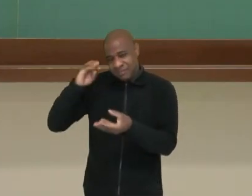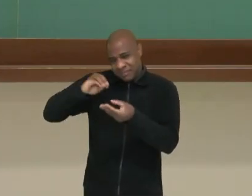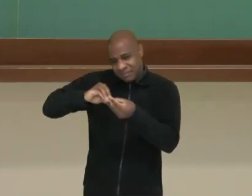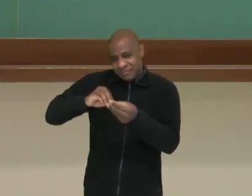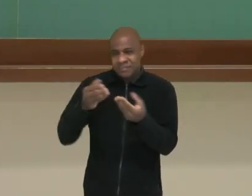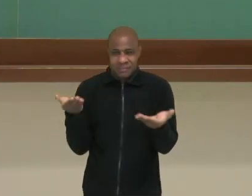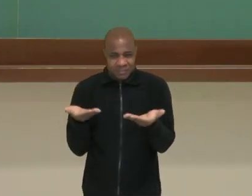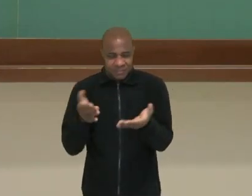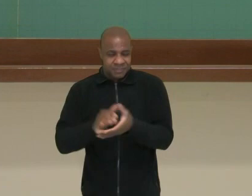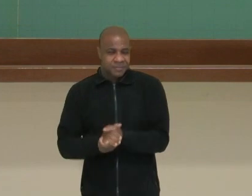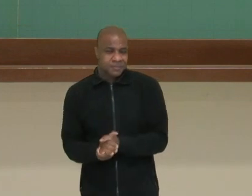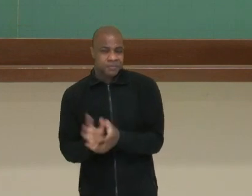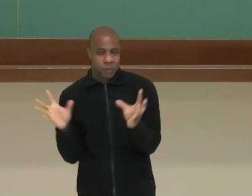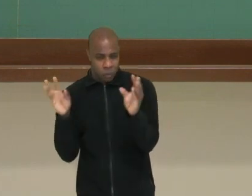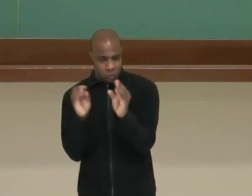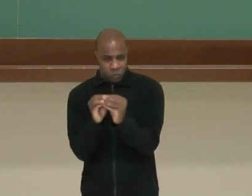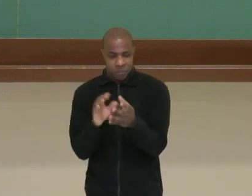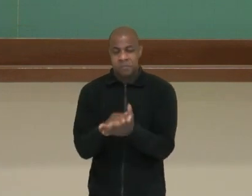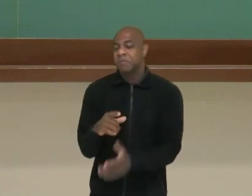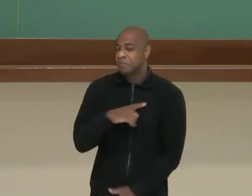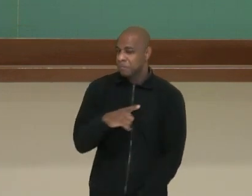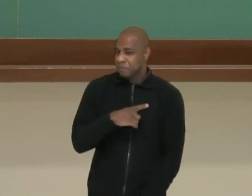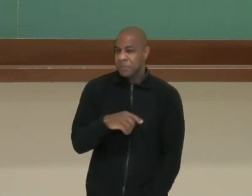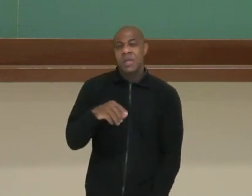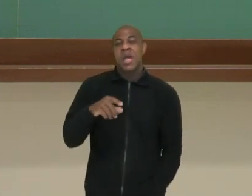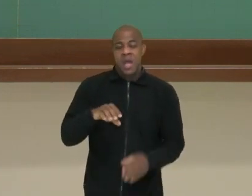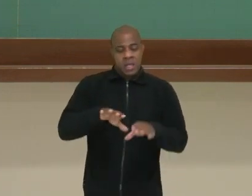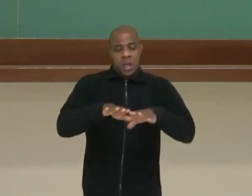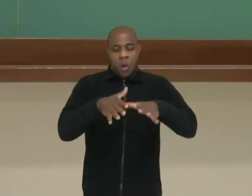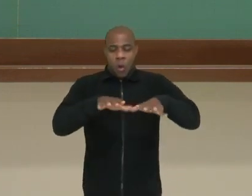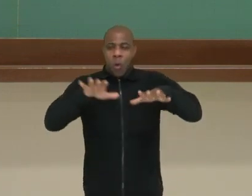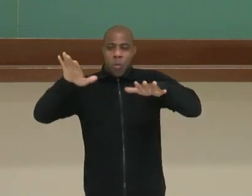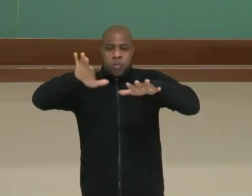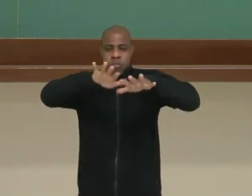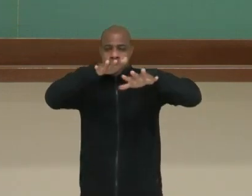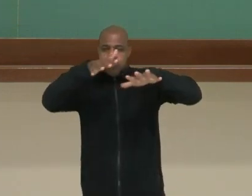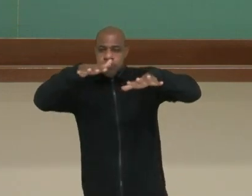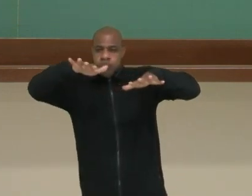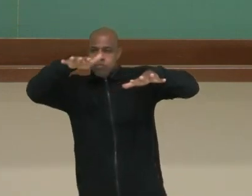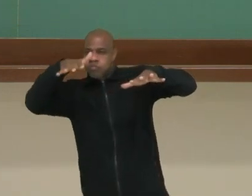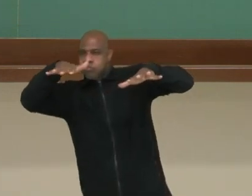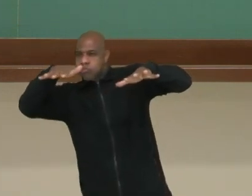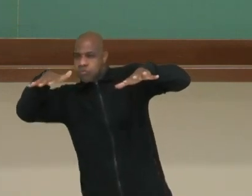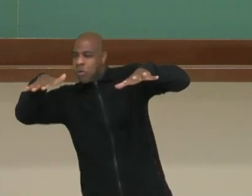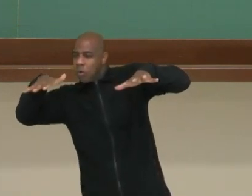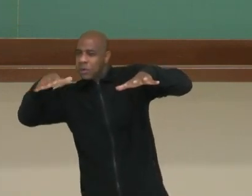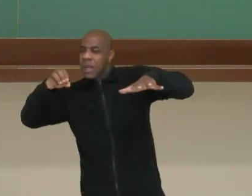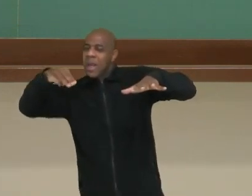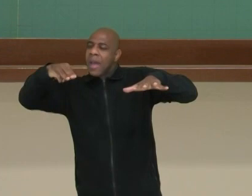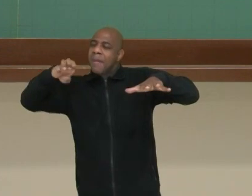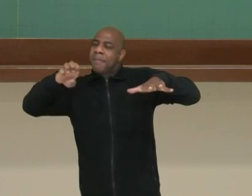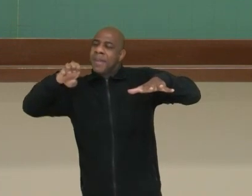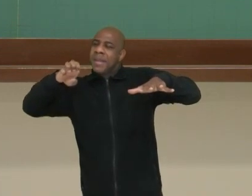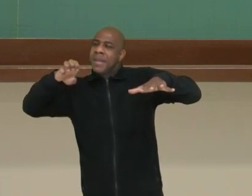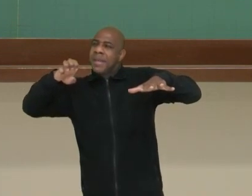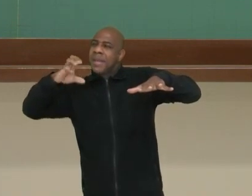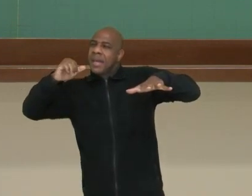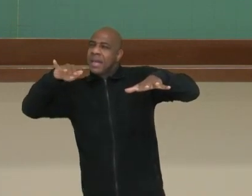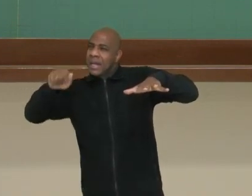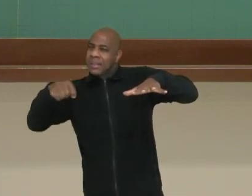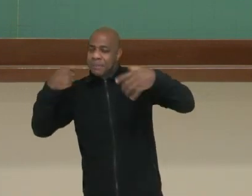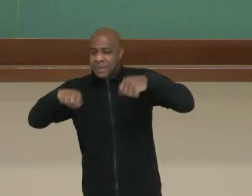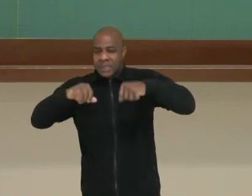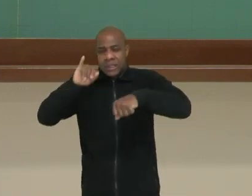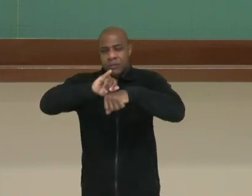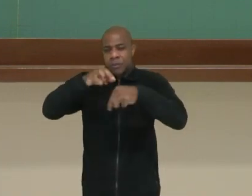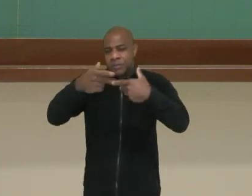vimos. Nós vimos que existe onda mecânica que precisa de matéria para se propagar, onda eletromagnética que não precisa de matéria